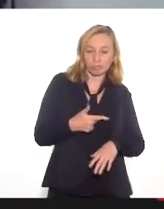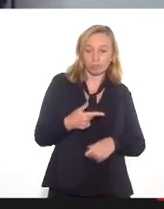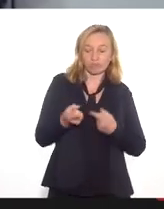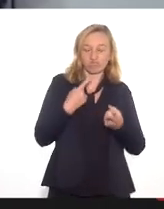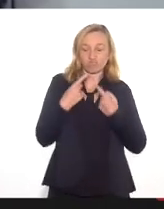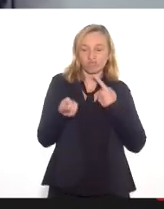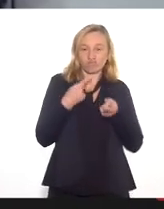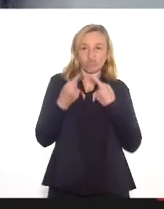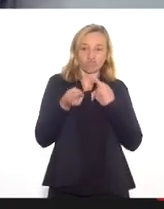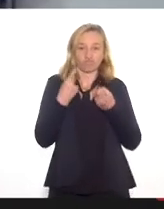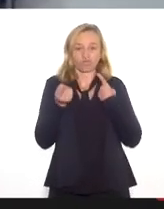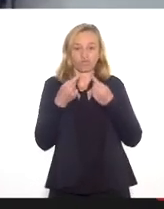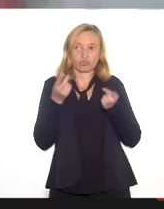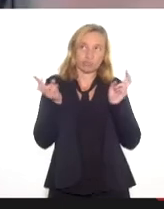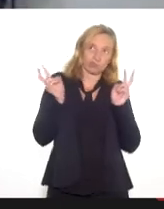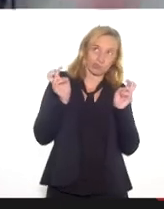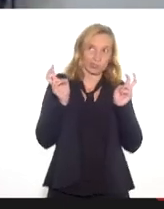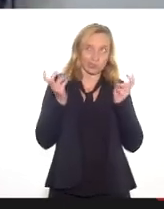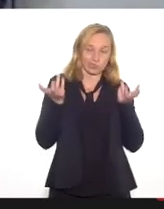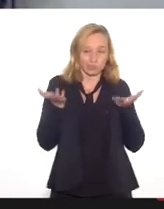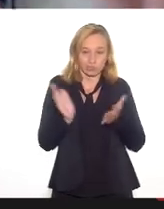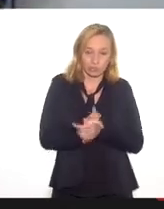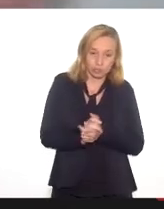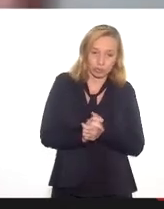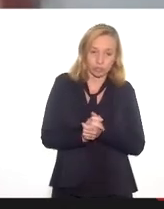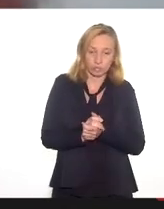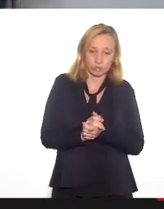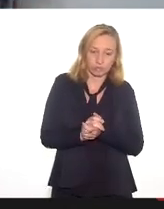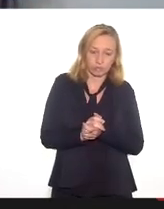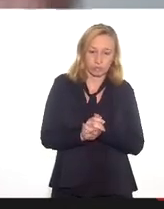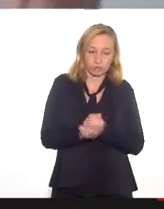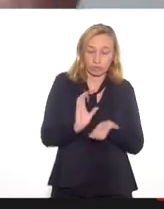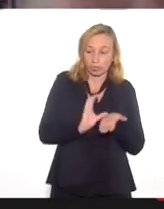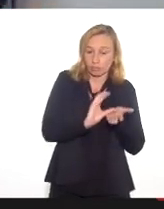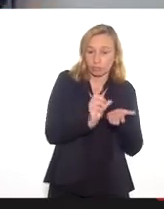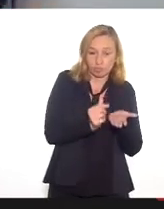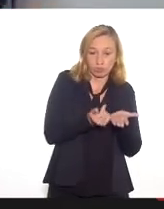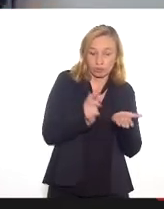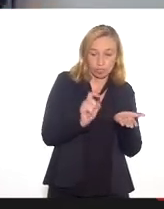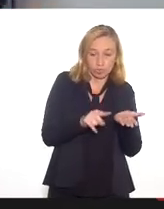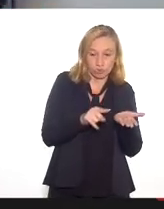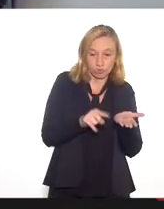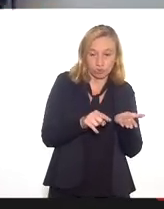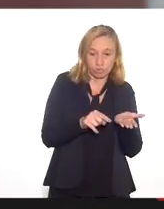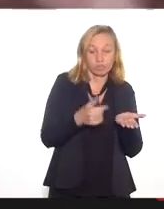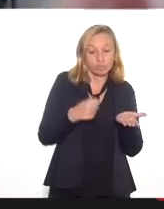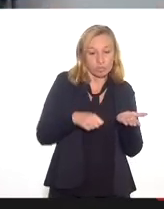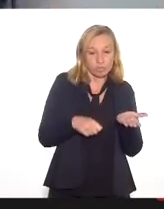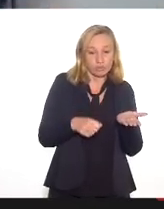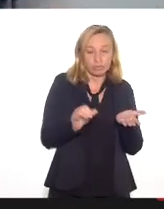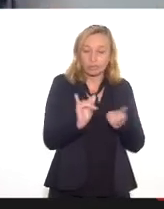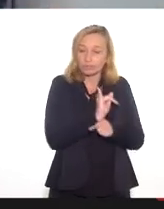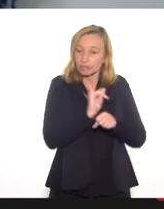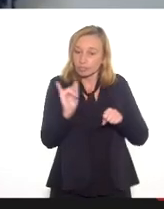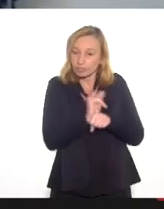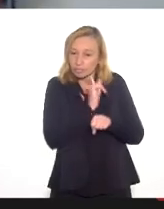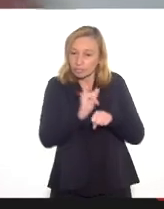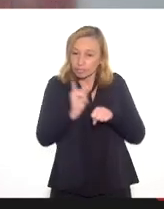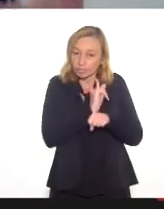debate sobre por exemplo se há ou não recursos o importante é compor um desenho que permita que a gente